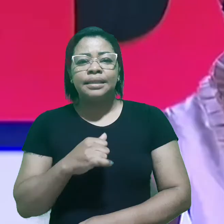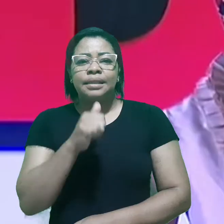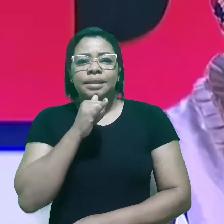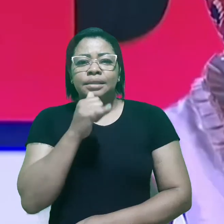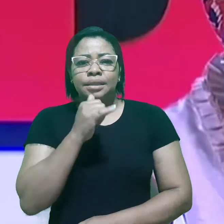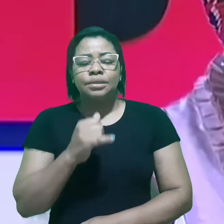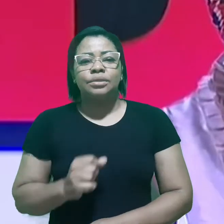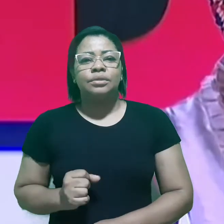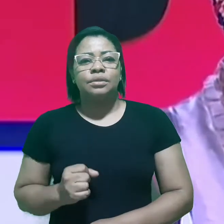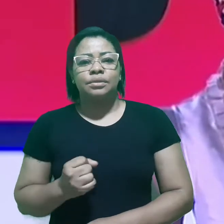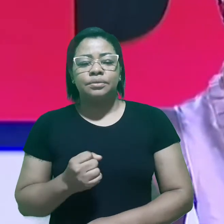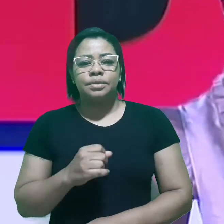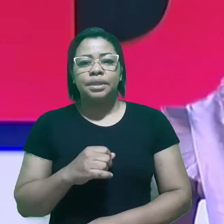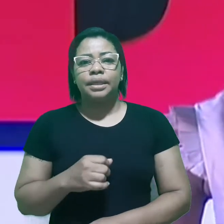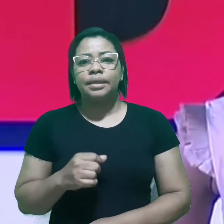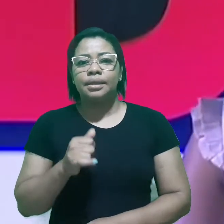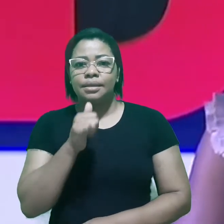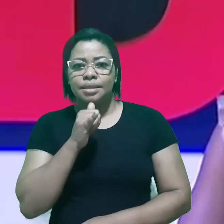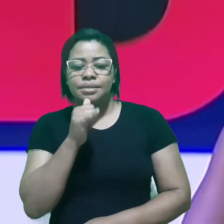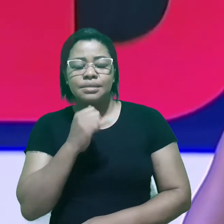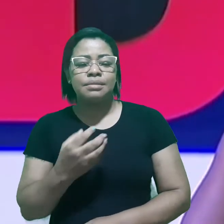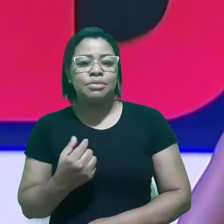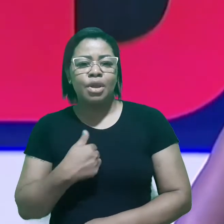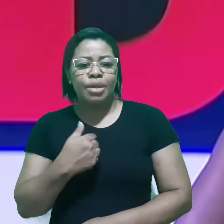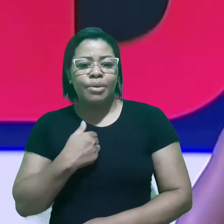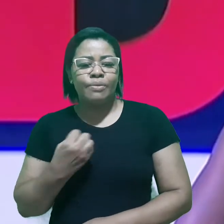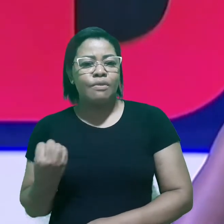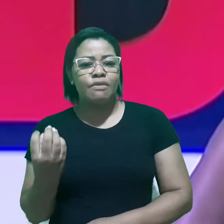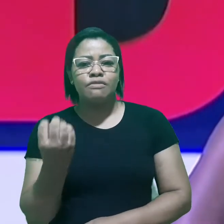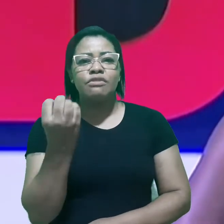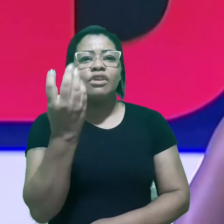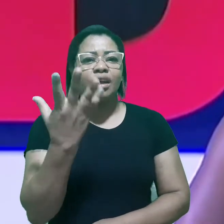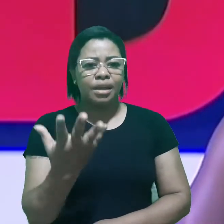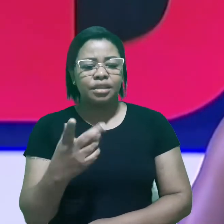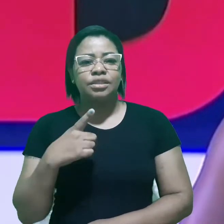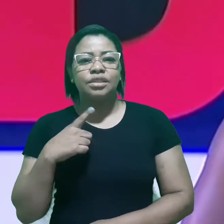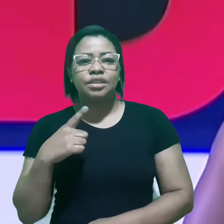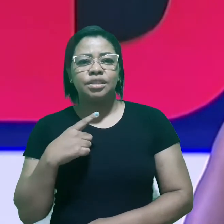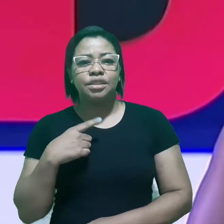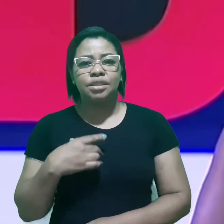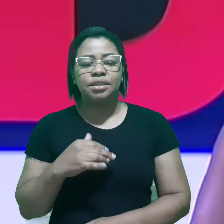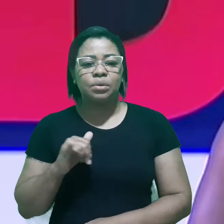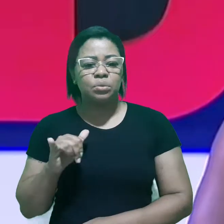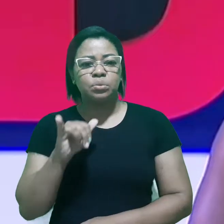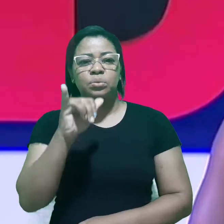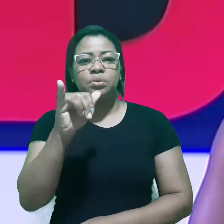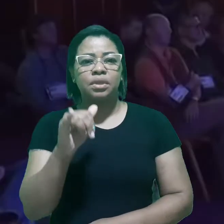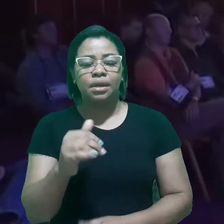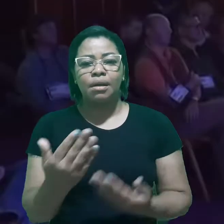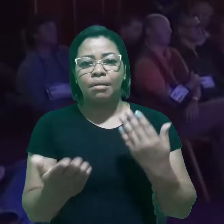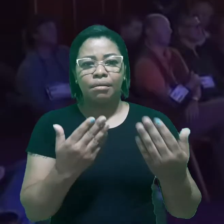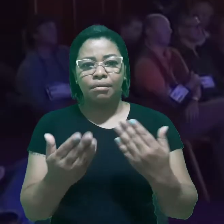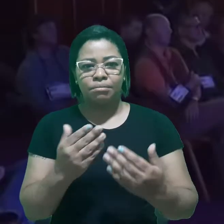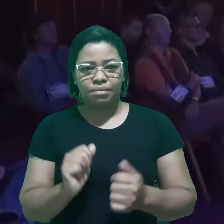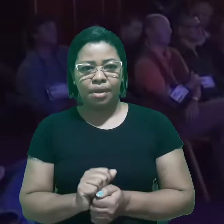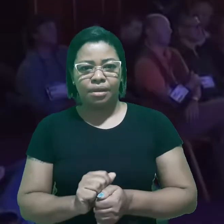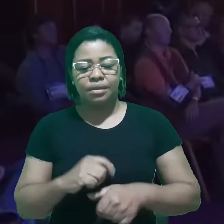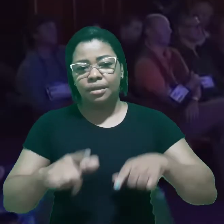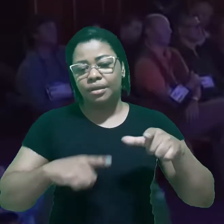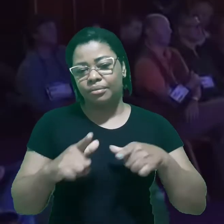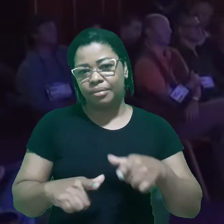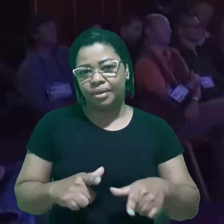dias atrás. Não fosse um anúncio de um voo da Virgin sobre o trabalho de caridade na Índia, África e outros países.